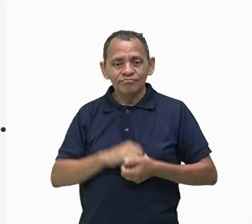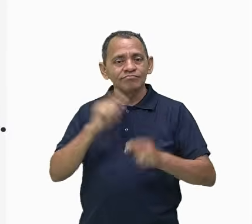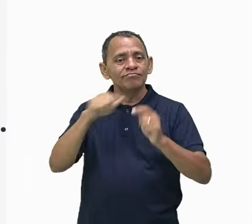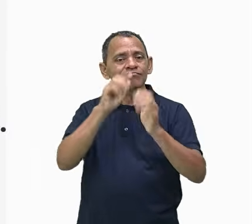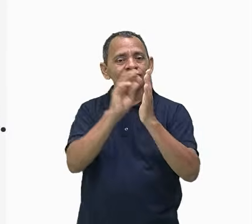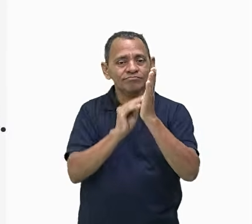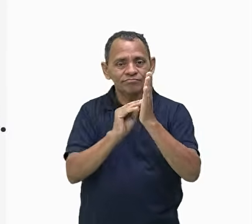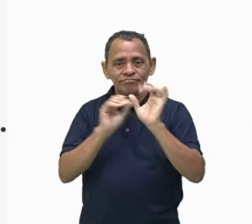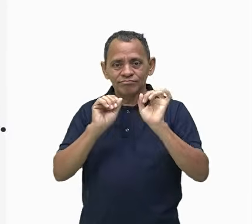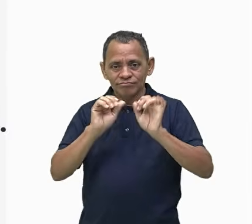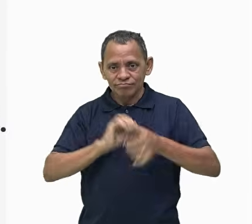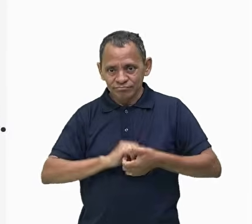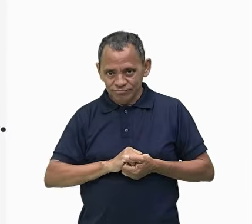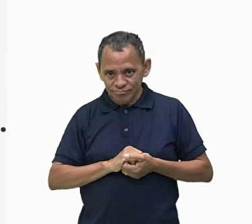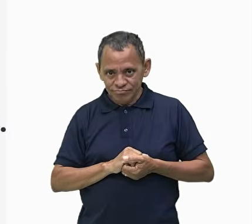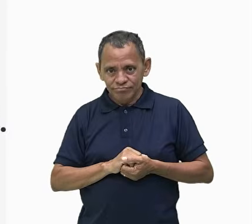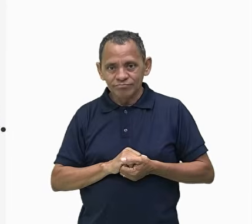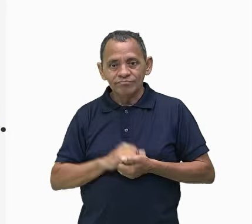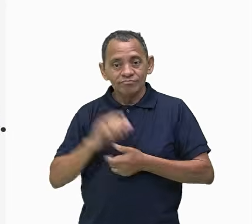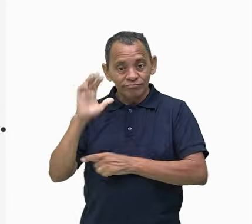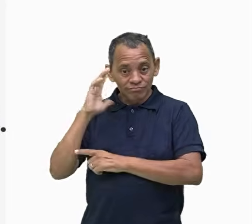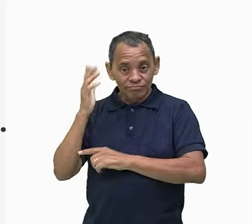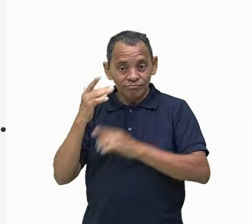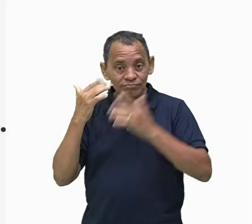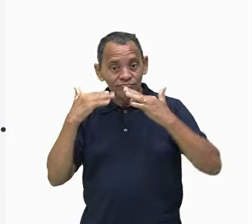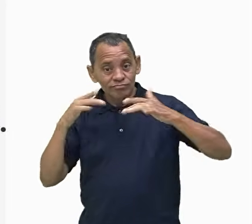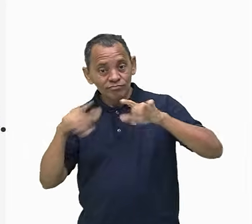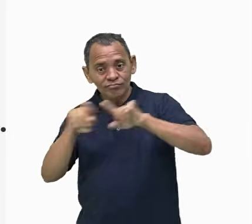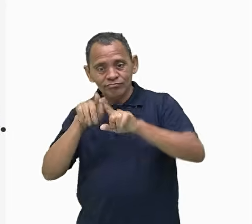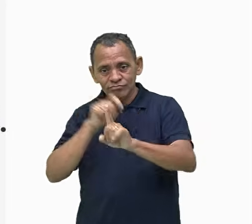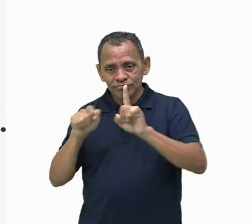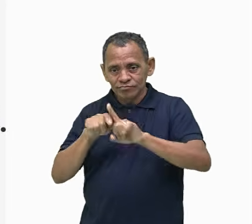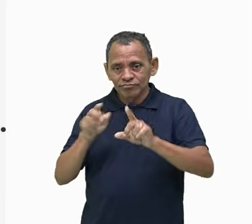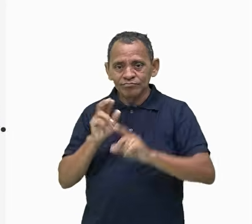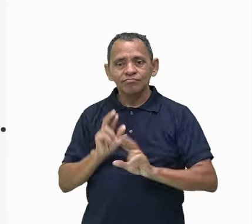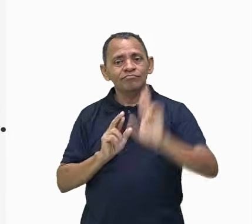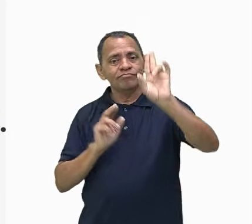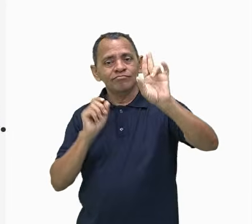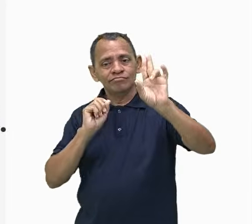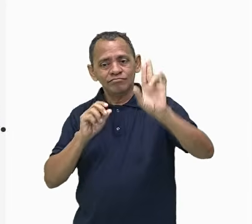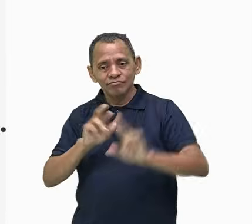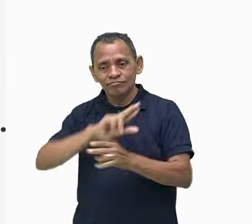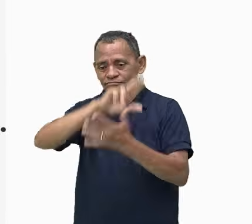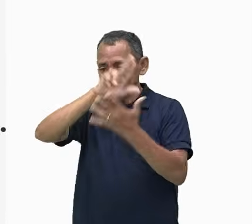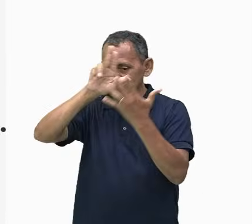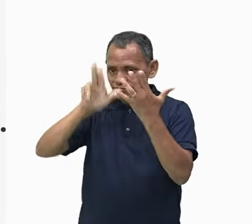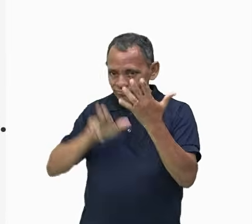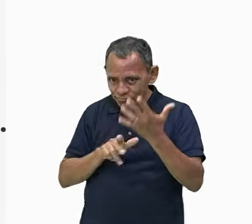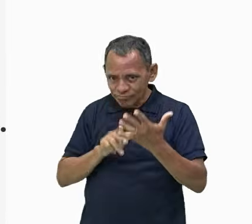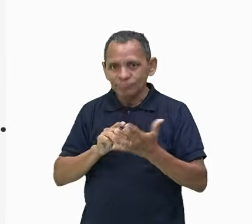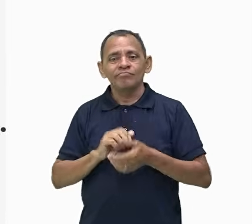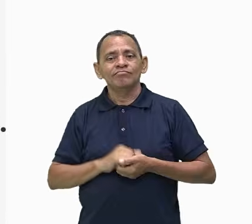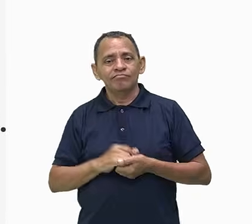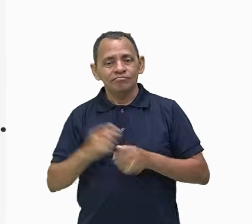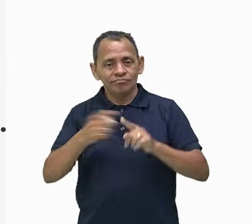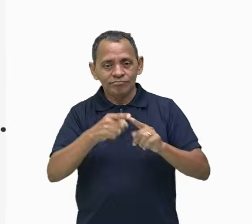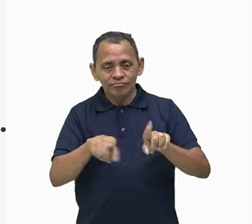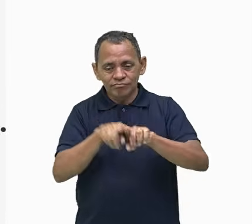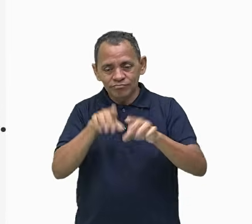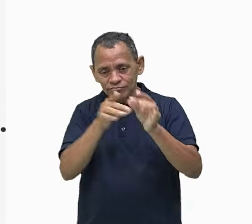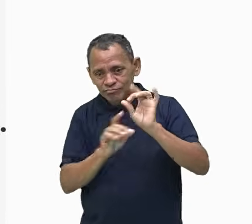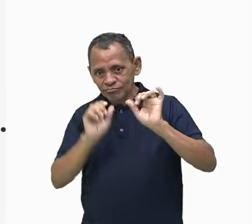de conhecimento. Fenômenos naturais e sociais, representados de diferentes maneiras. E o